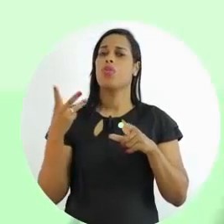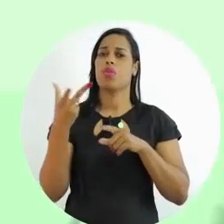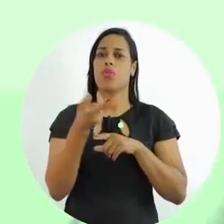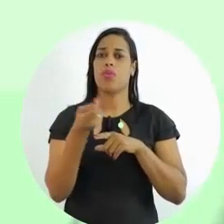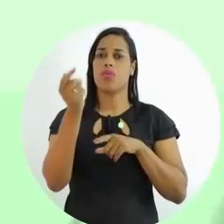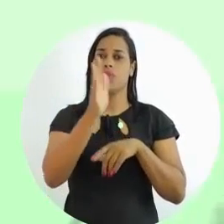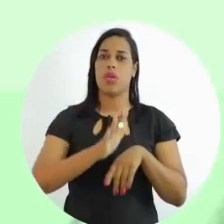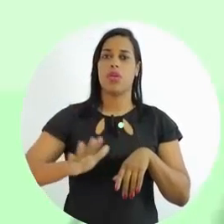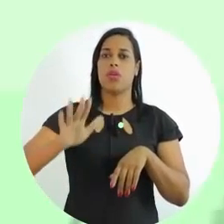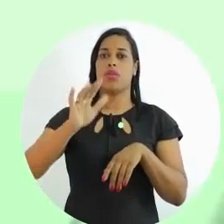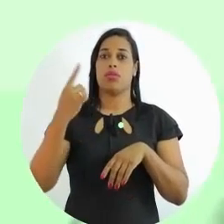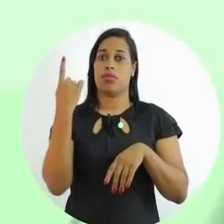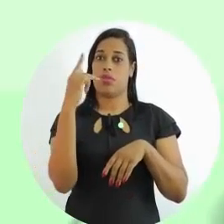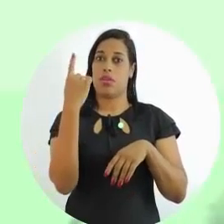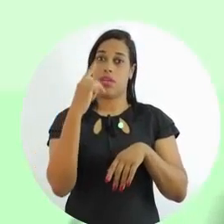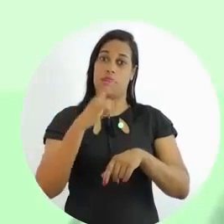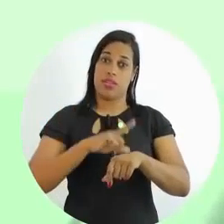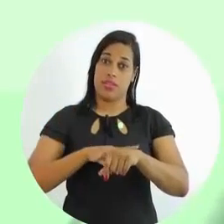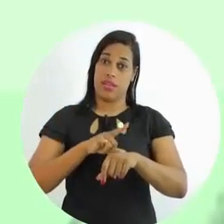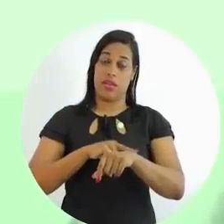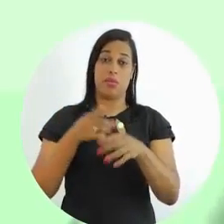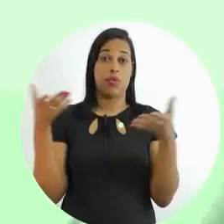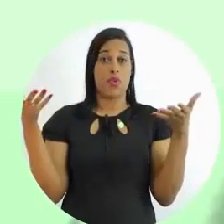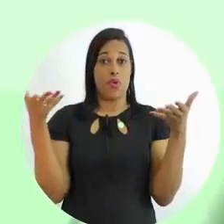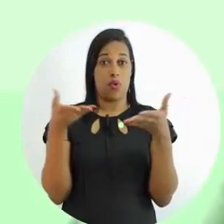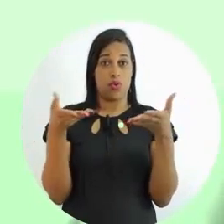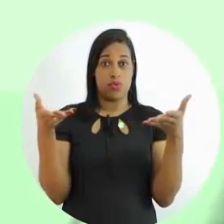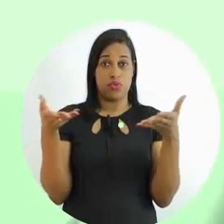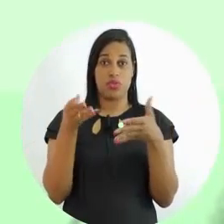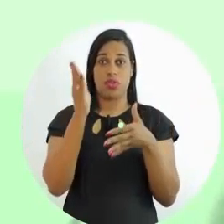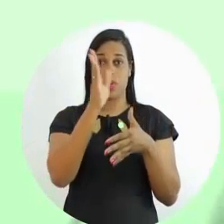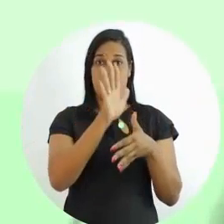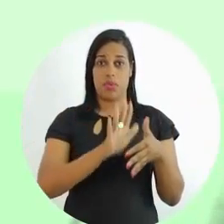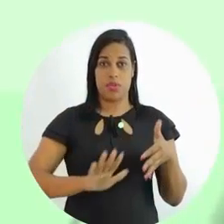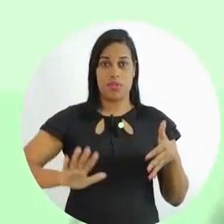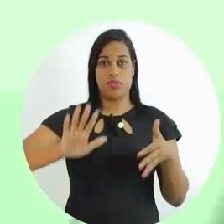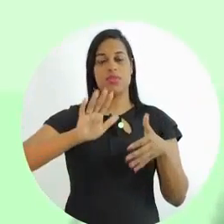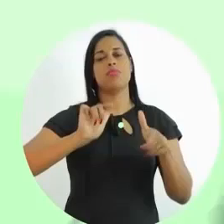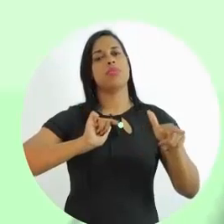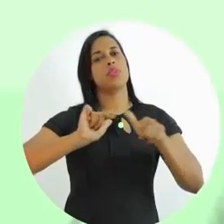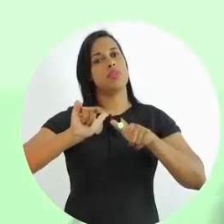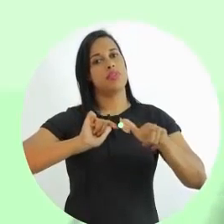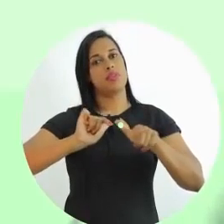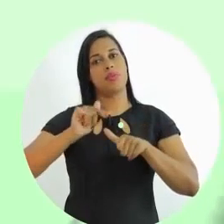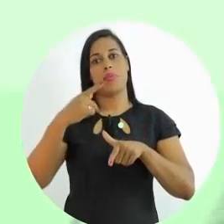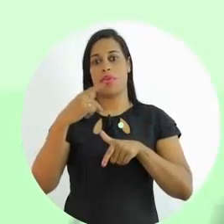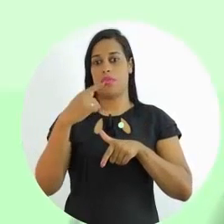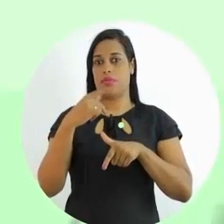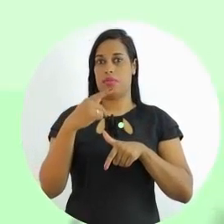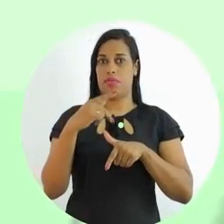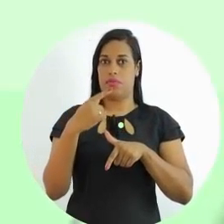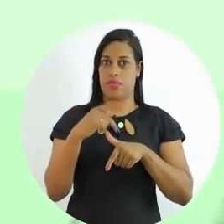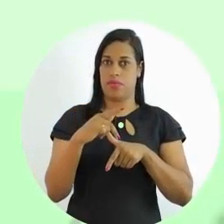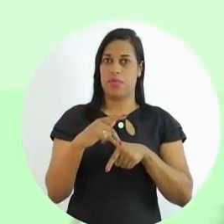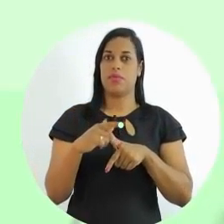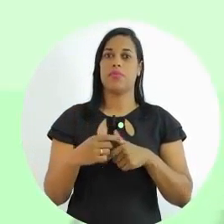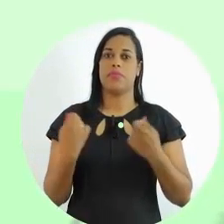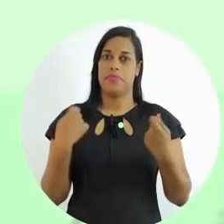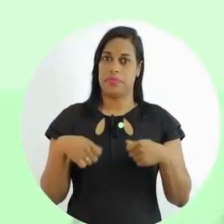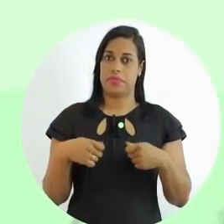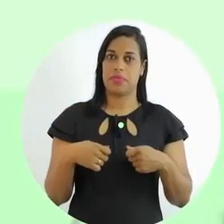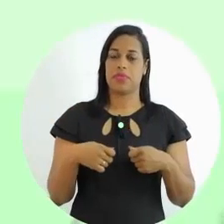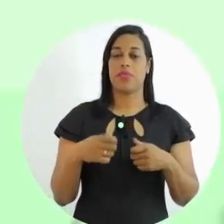de todo o território daquele período que hoje é o Brasil e para trabalho naquela região